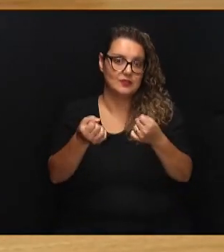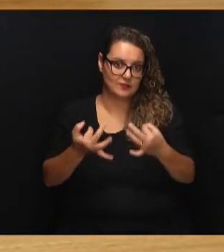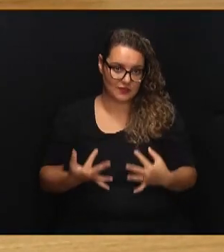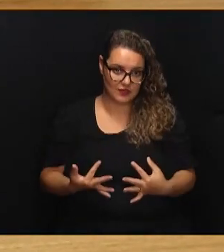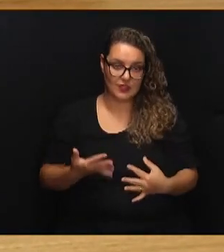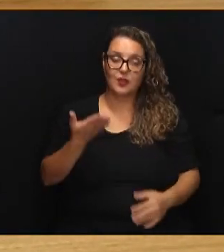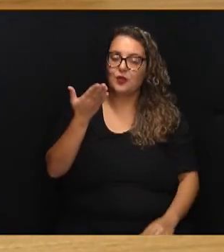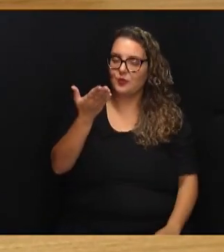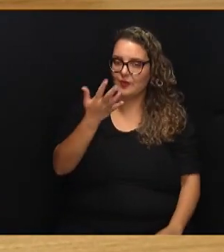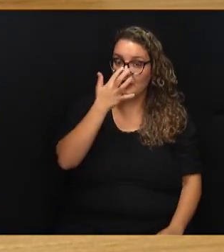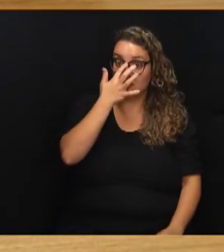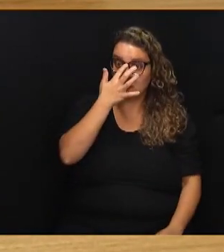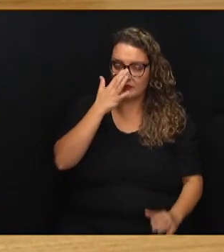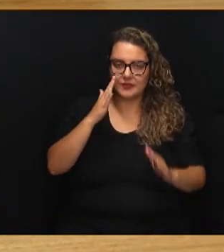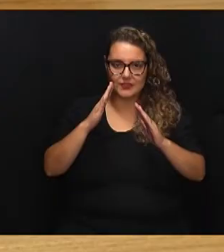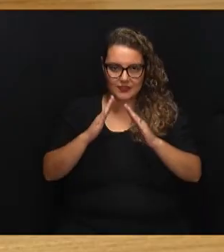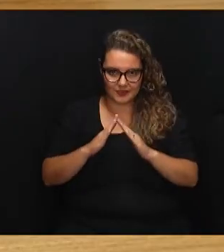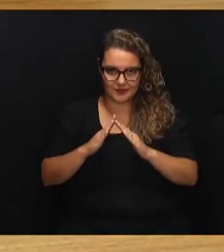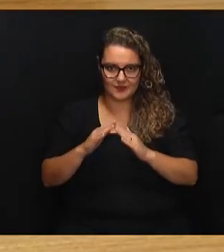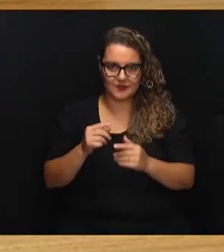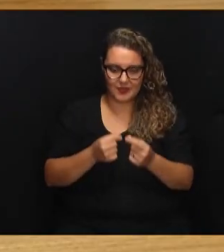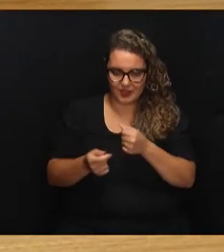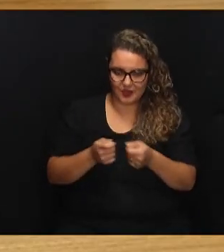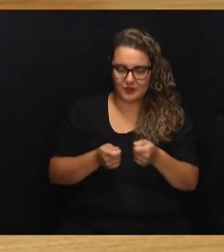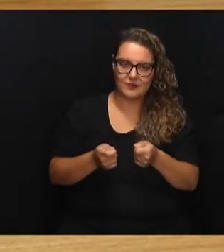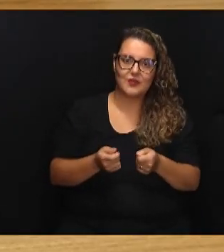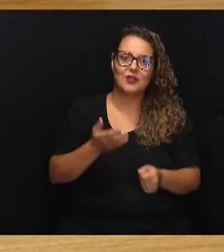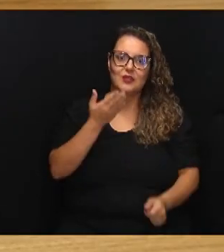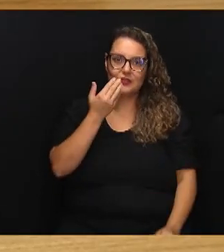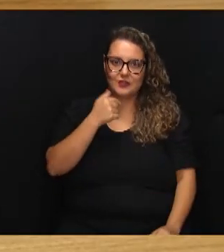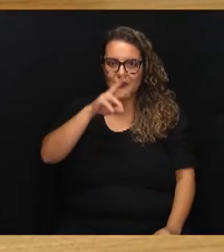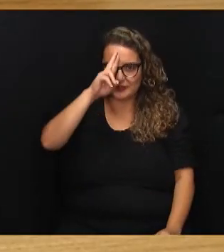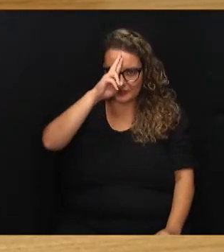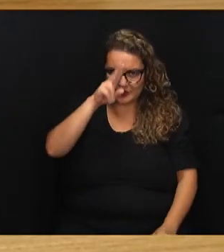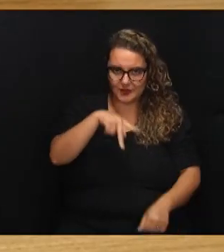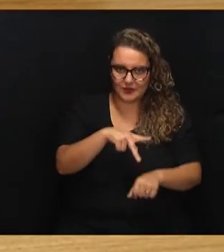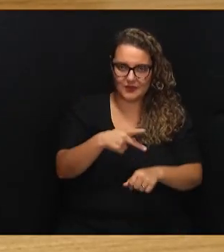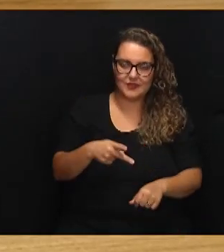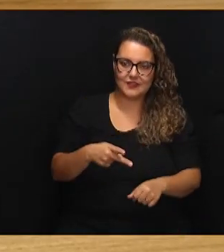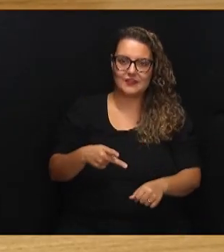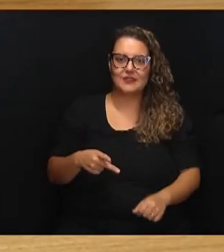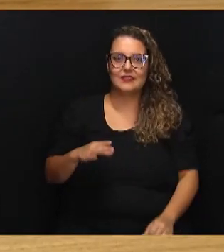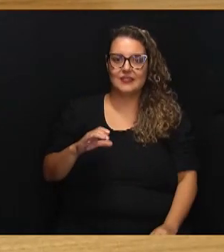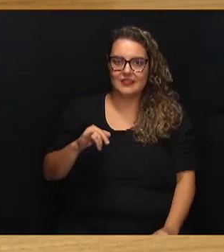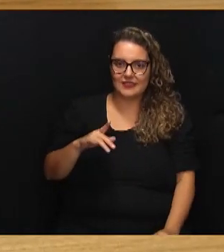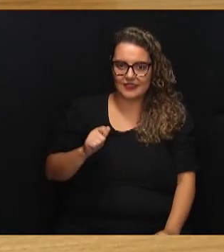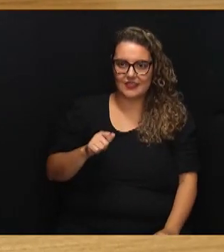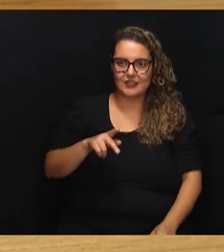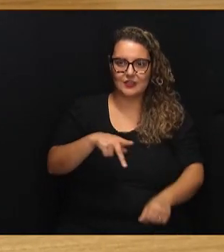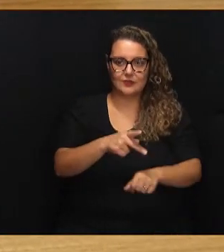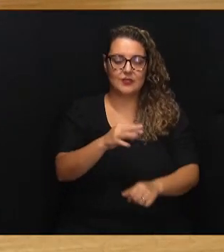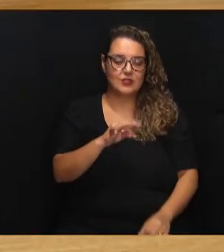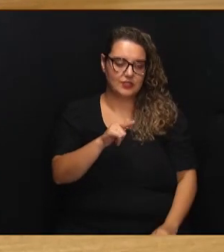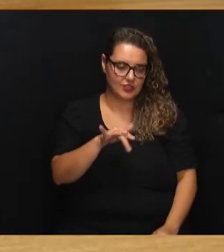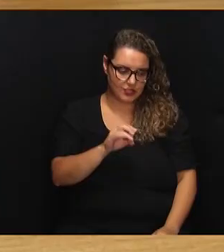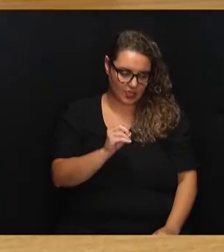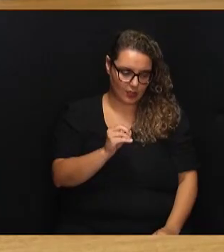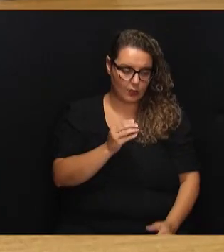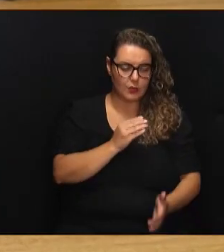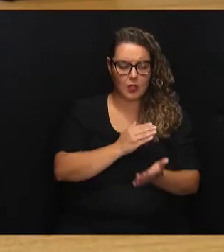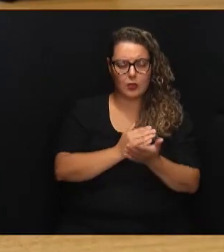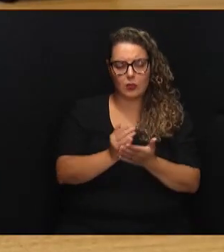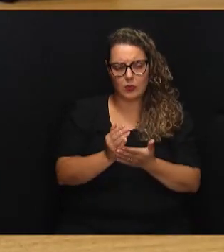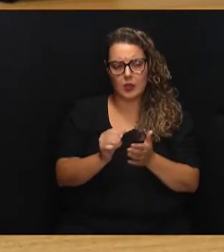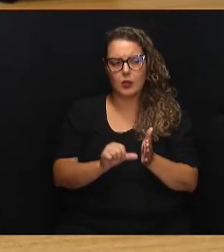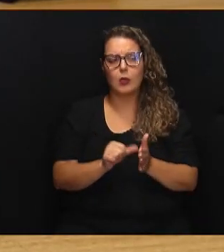para você que está em casa economizar no almoço de Páscoa, né, na ceia de Páscoa. Thiago, para a gente começar, né, o